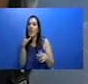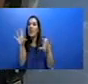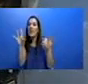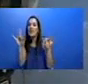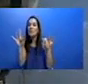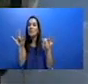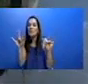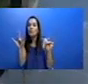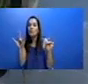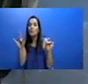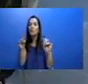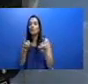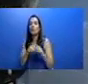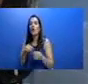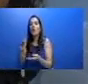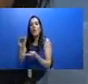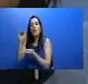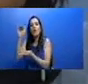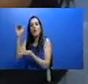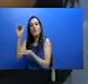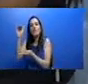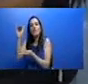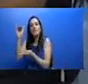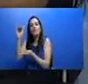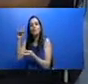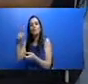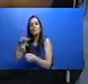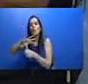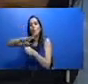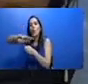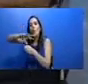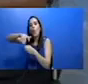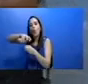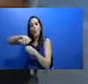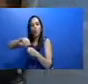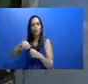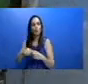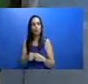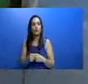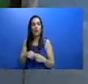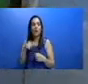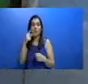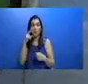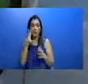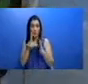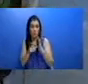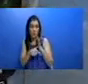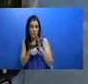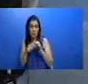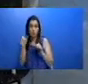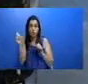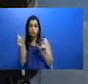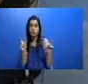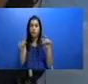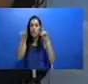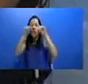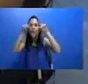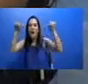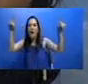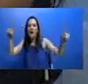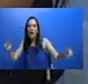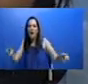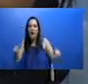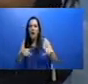6. A partir dessa informação, complete o quadro a seguir. Então, nós temos aqui, olha, um pacote com meia dúzia,